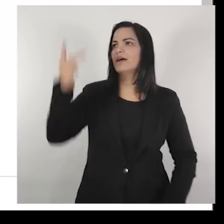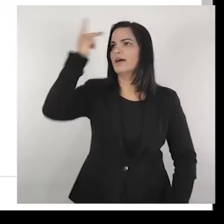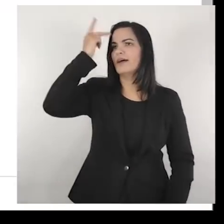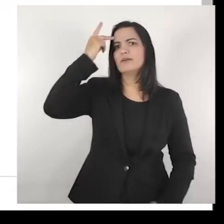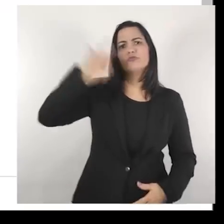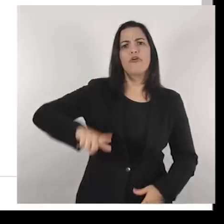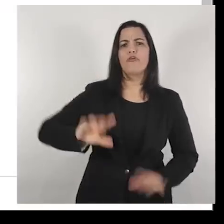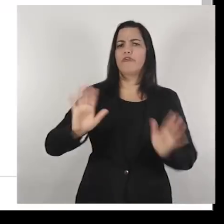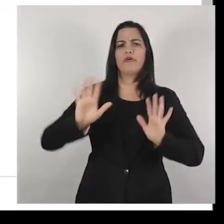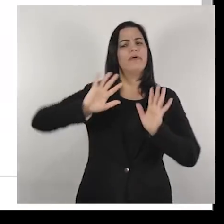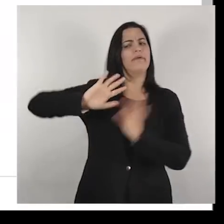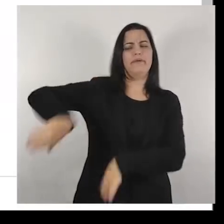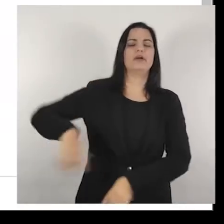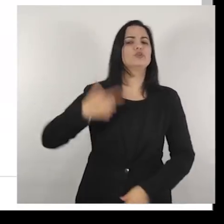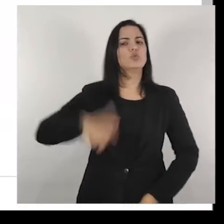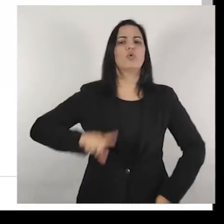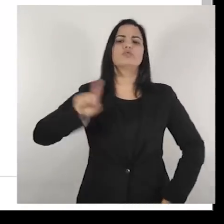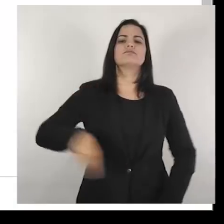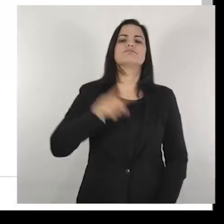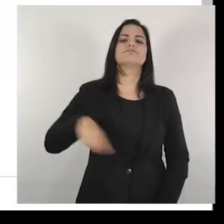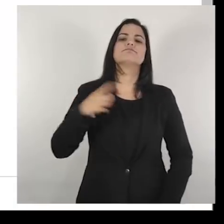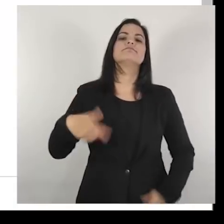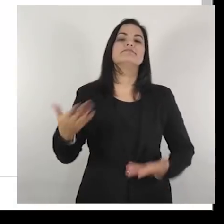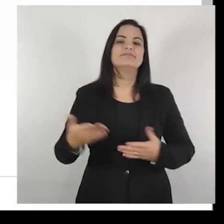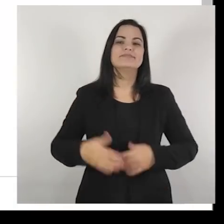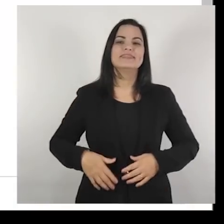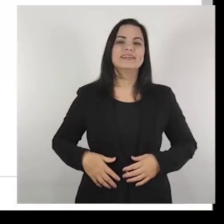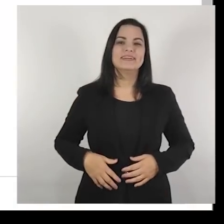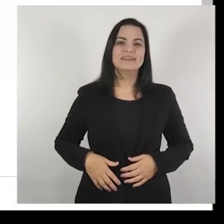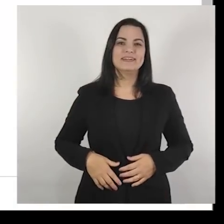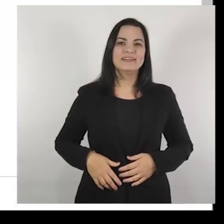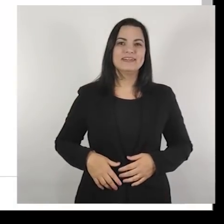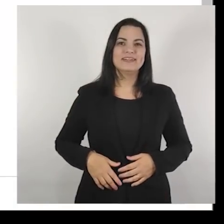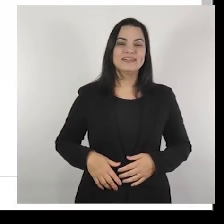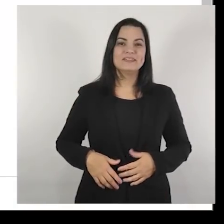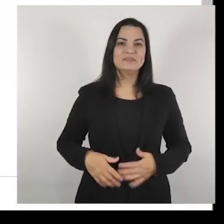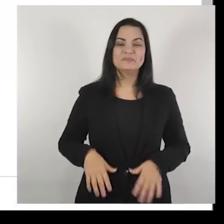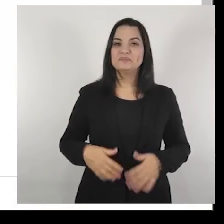Ah, não, São Paulo de novo não. Vamos lá, mais uma vez.